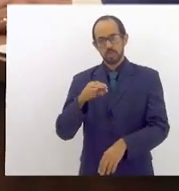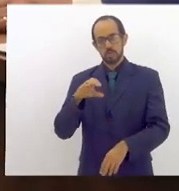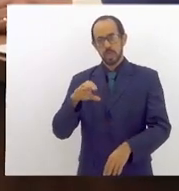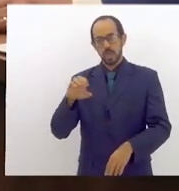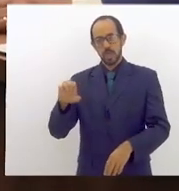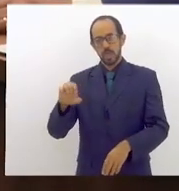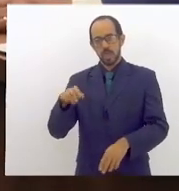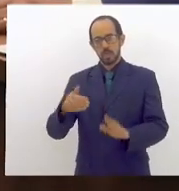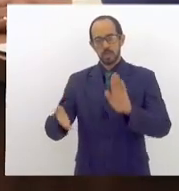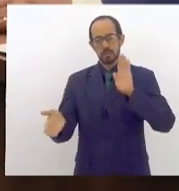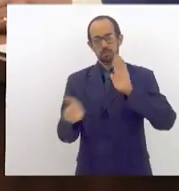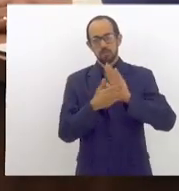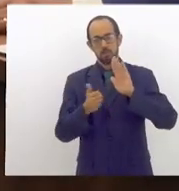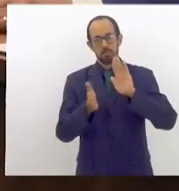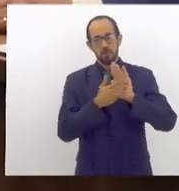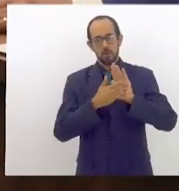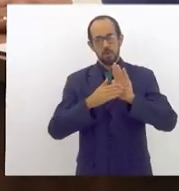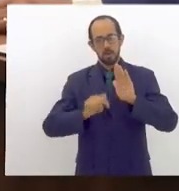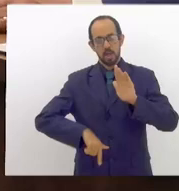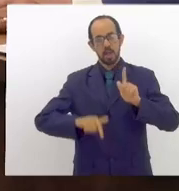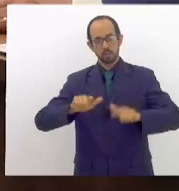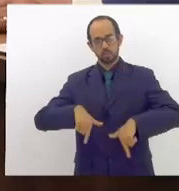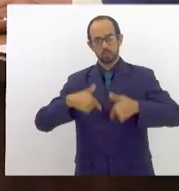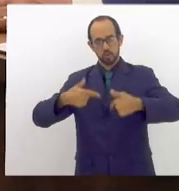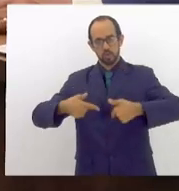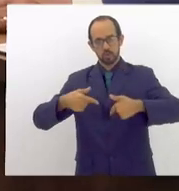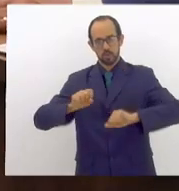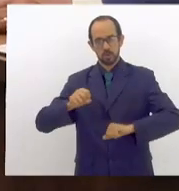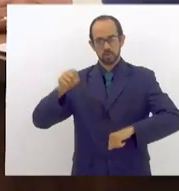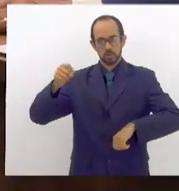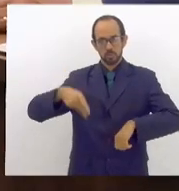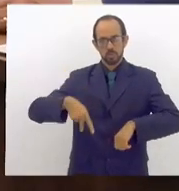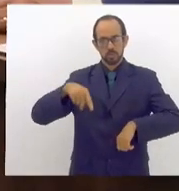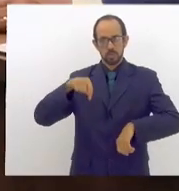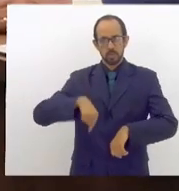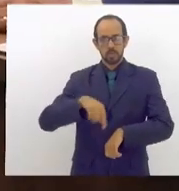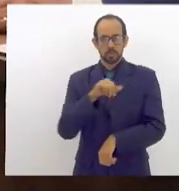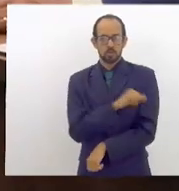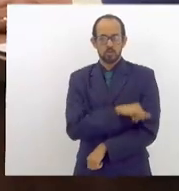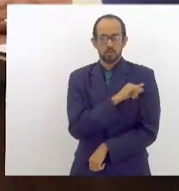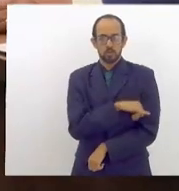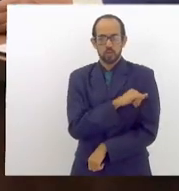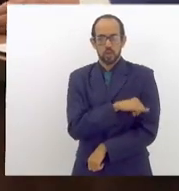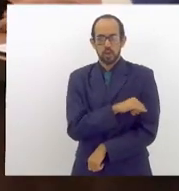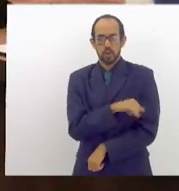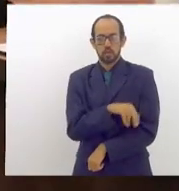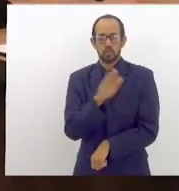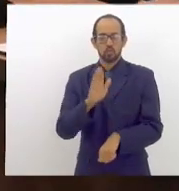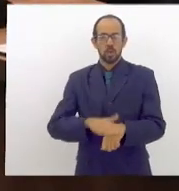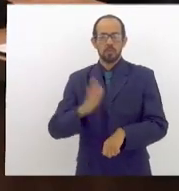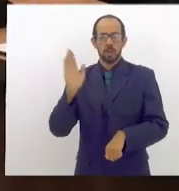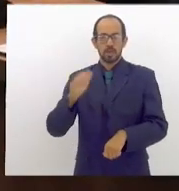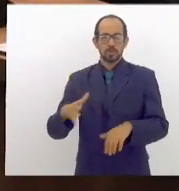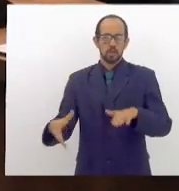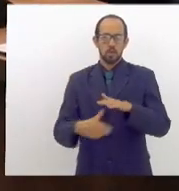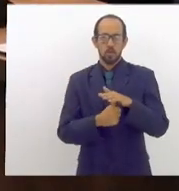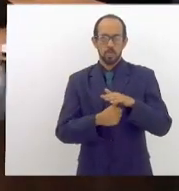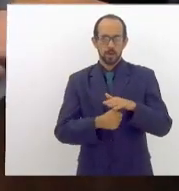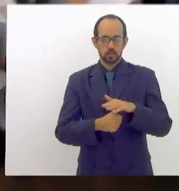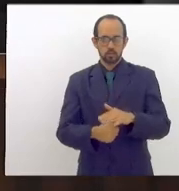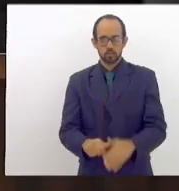e que propõe medidas para que os aposentados do Rio de Janeiro não sejam nunca mais roubados